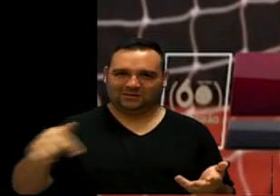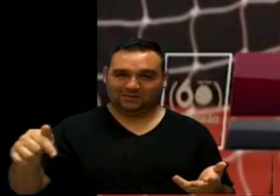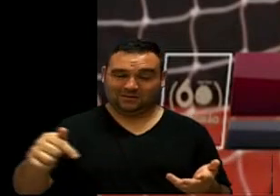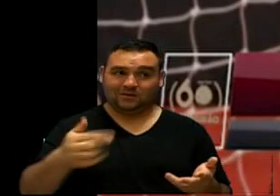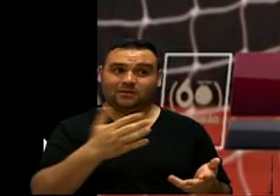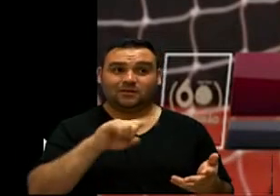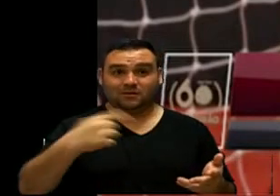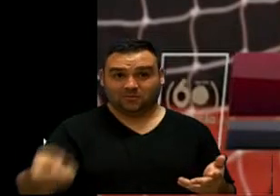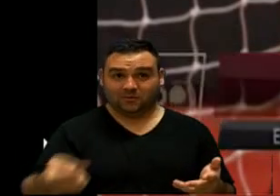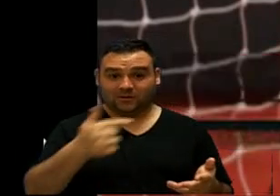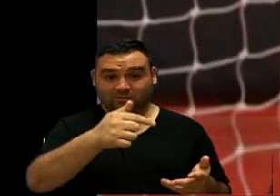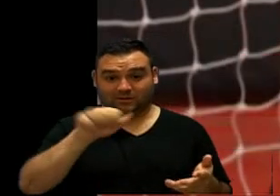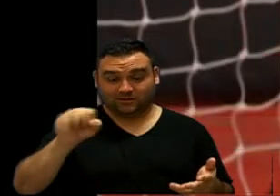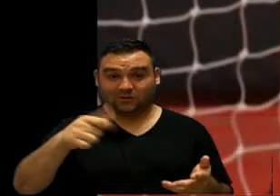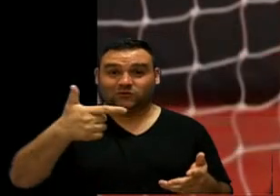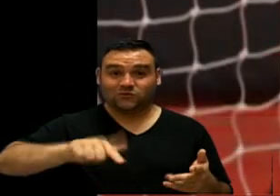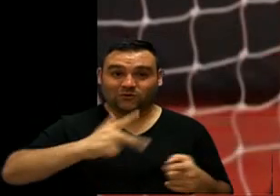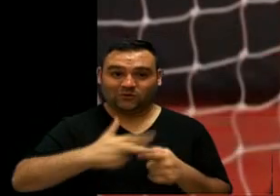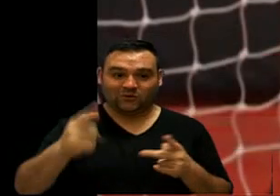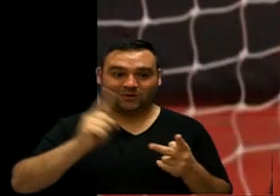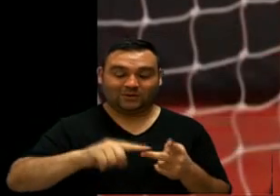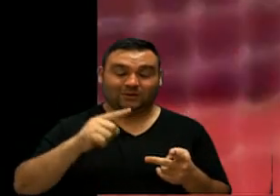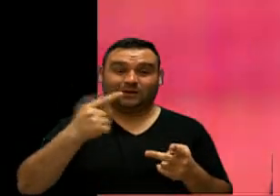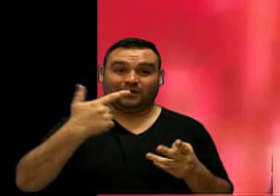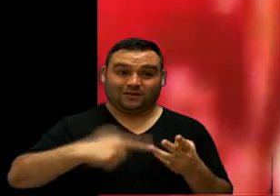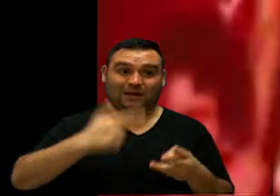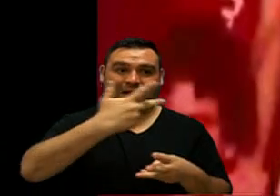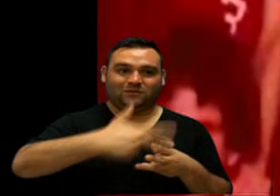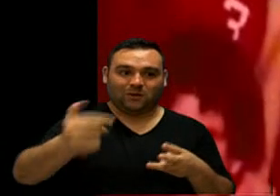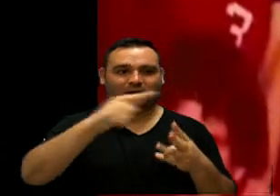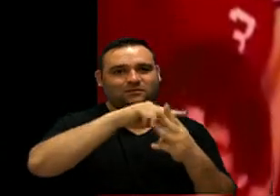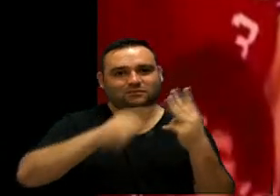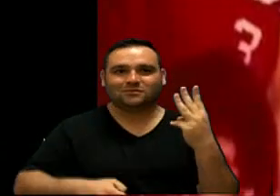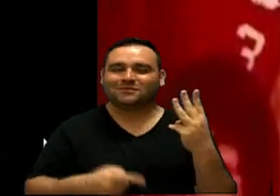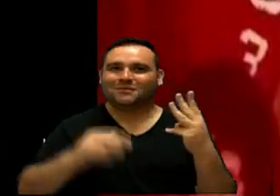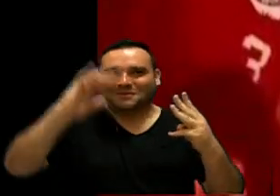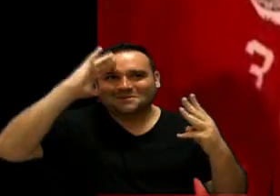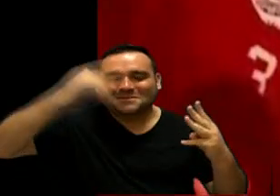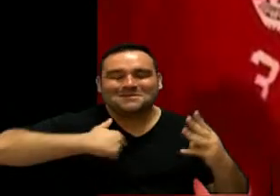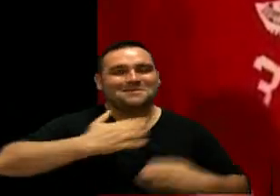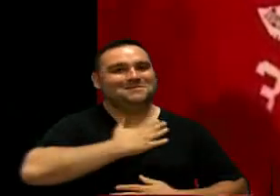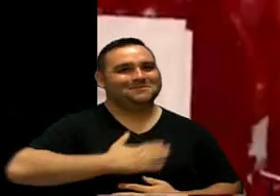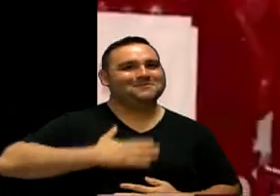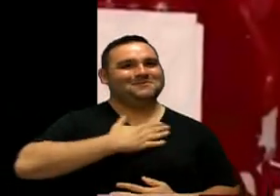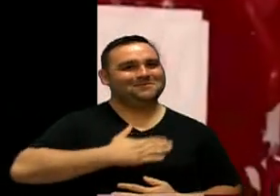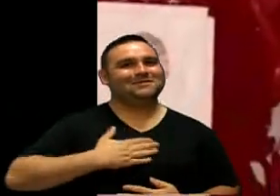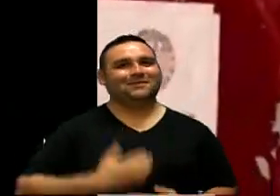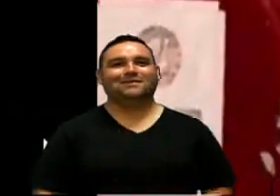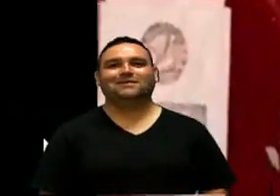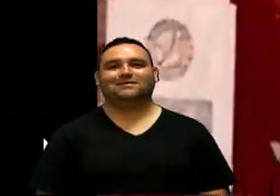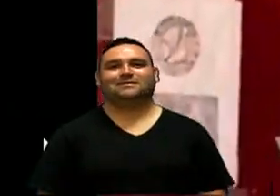seguida 78, bicampeão, 79, tricampeão. Imagine a minha felicidade, né?